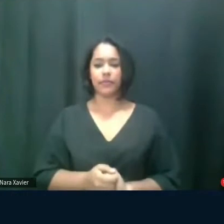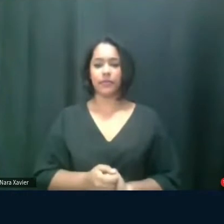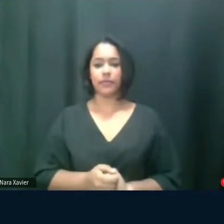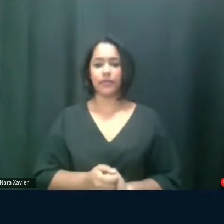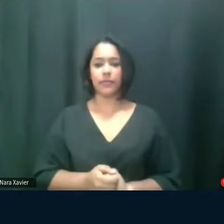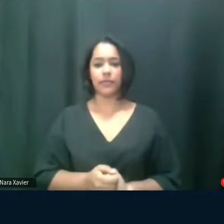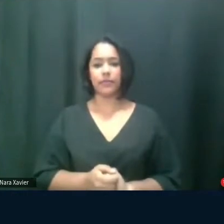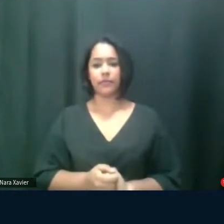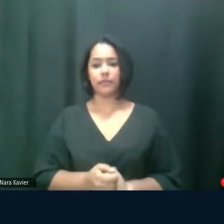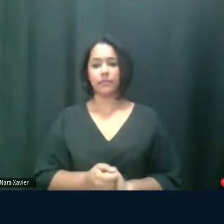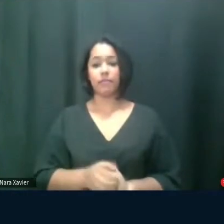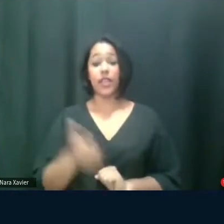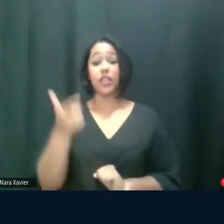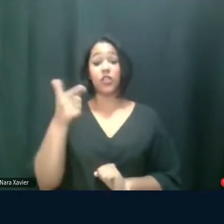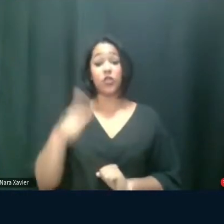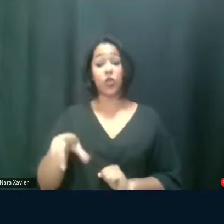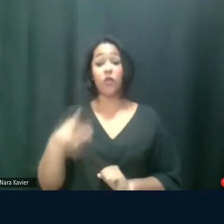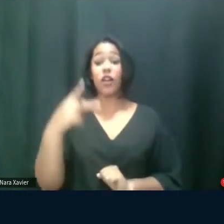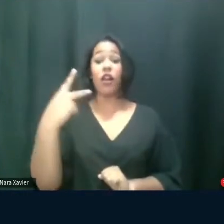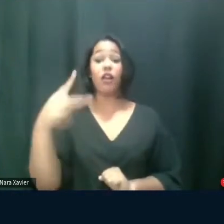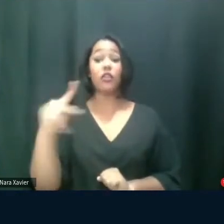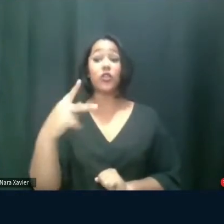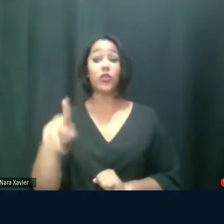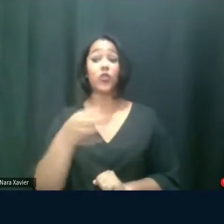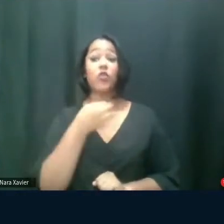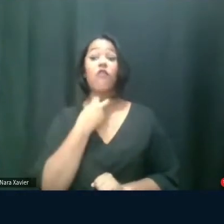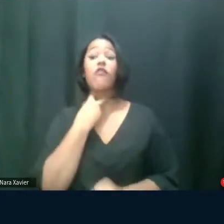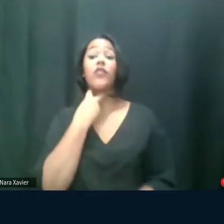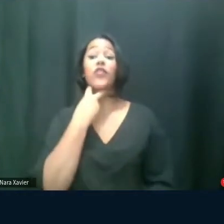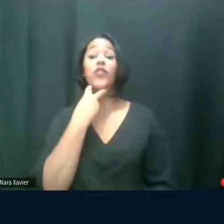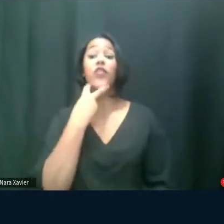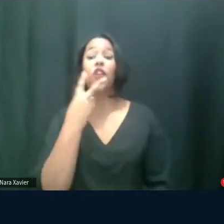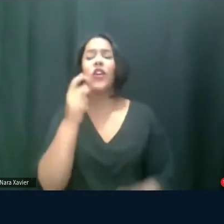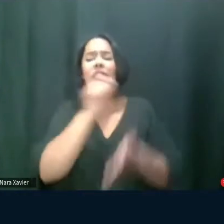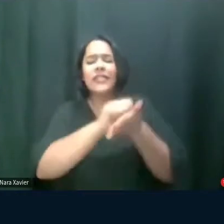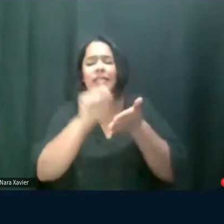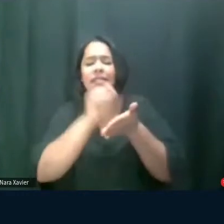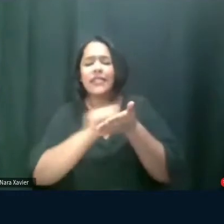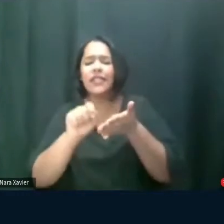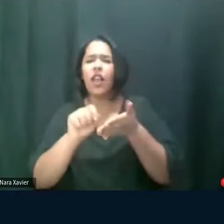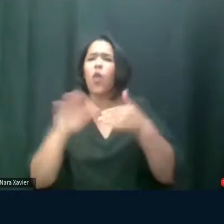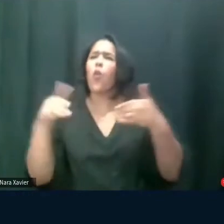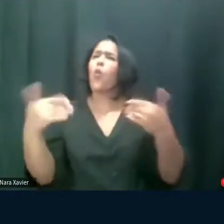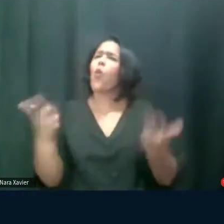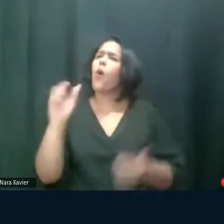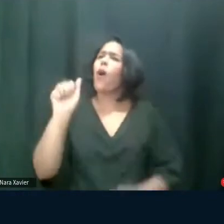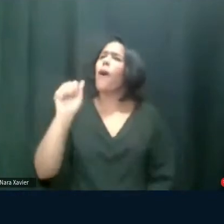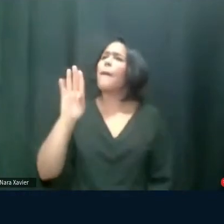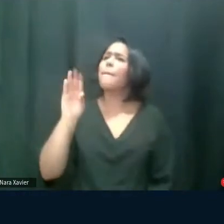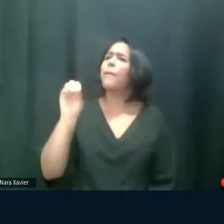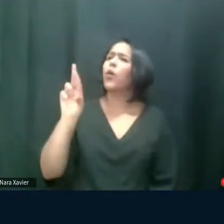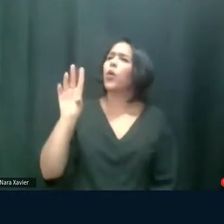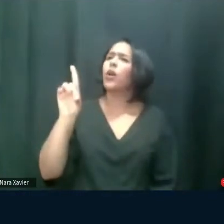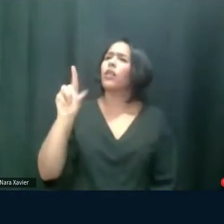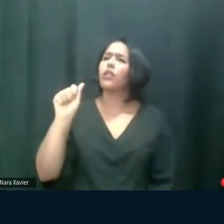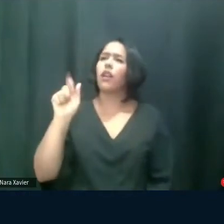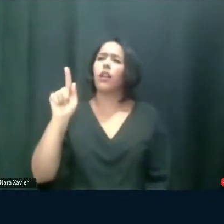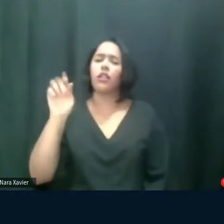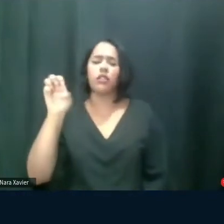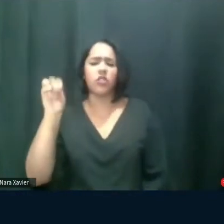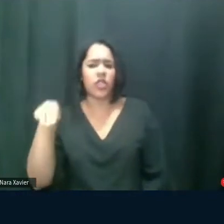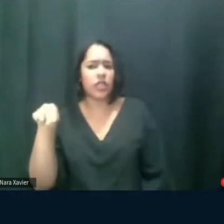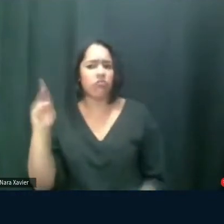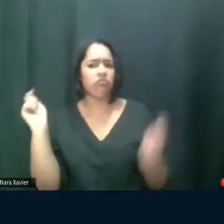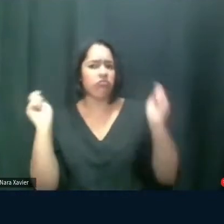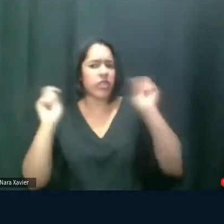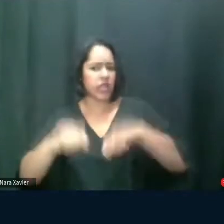Então, mais uma vez, a sua voz, por exemplo. Será que teria uma abordagem que não fosse a abordagem por competência, já que você coloca